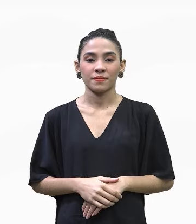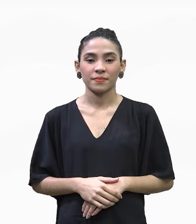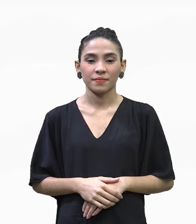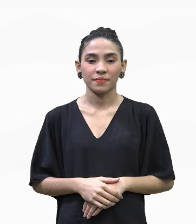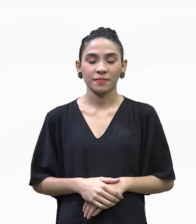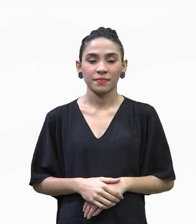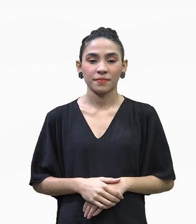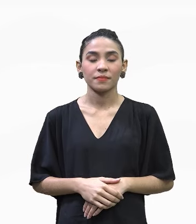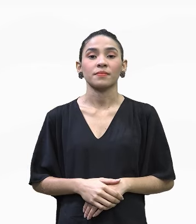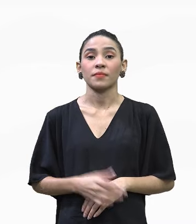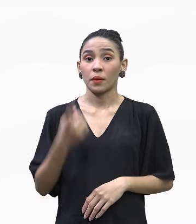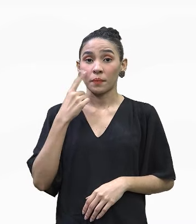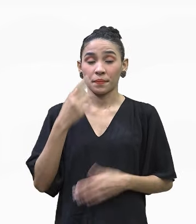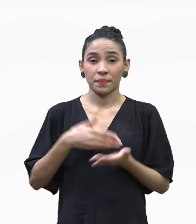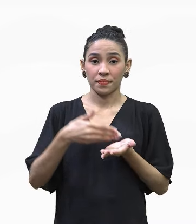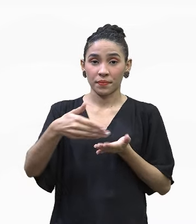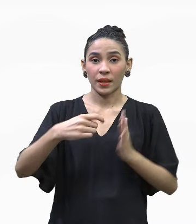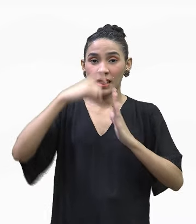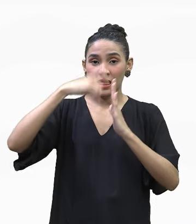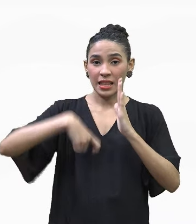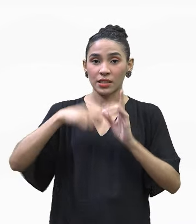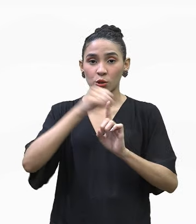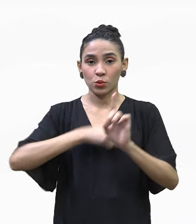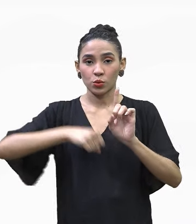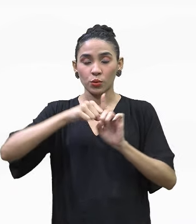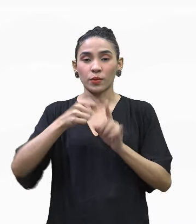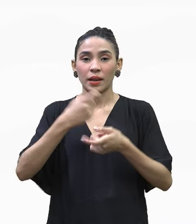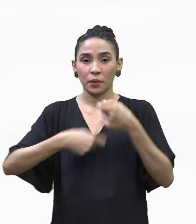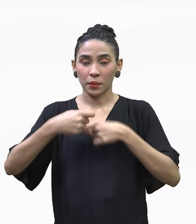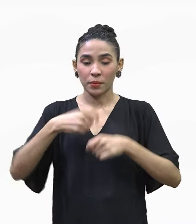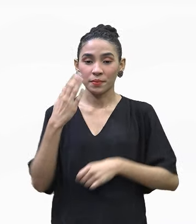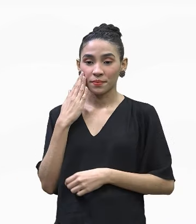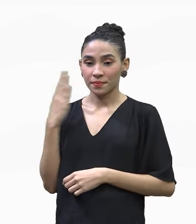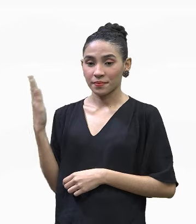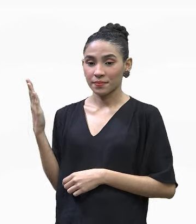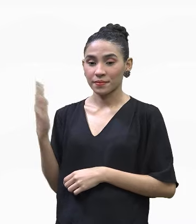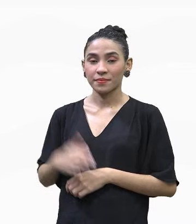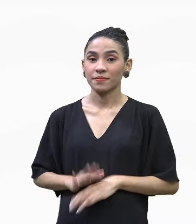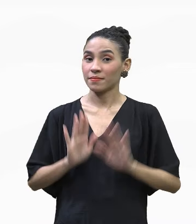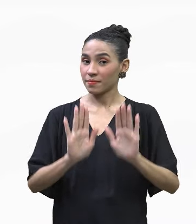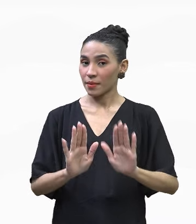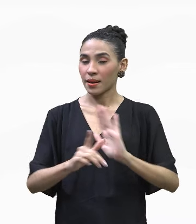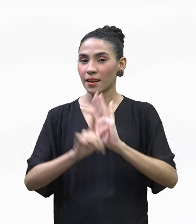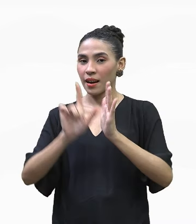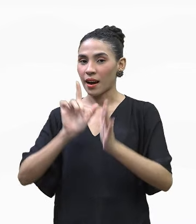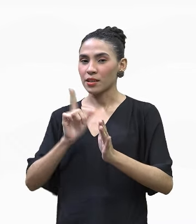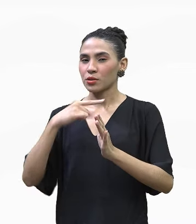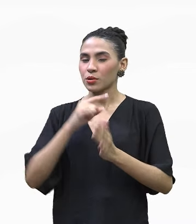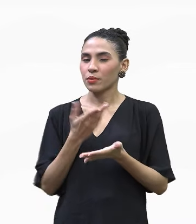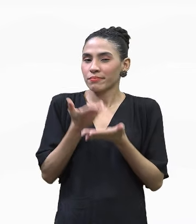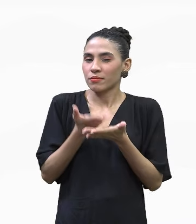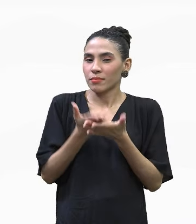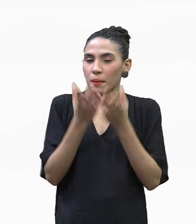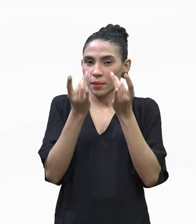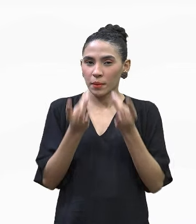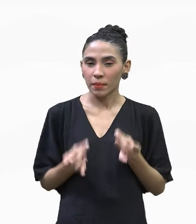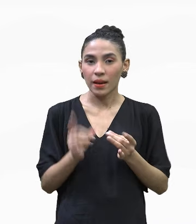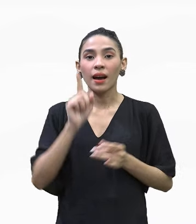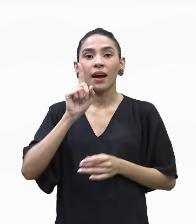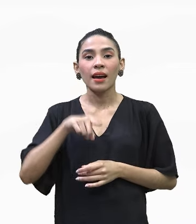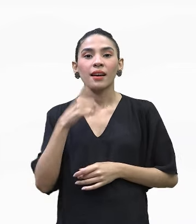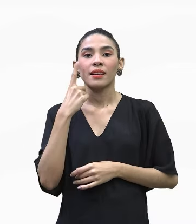aula começando então ali com taxas socioeconômicas mas antes aí de avançarmos Professor Paulo